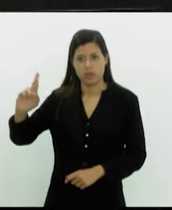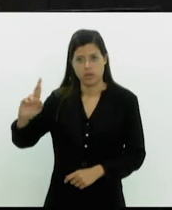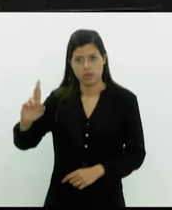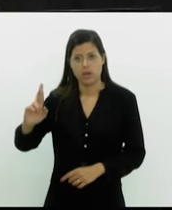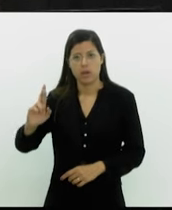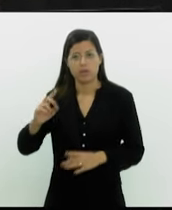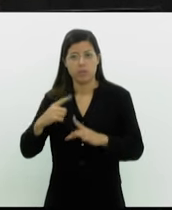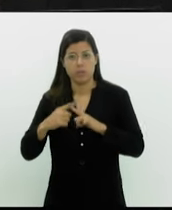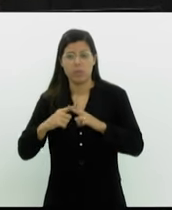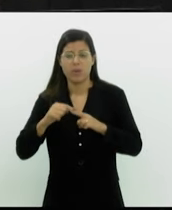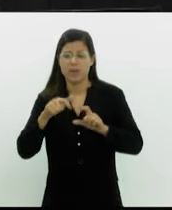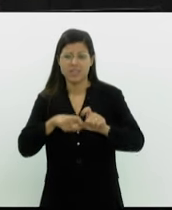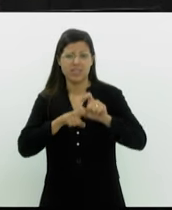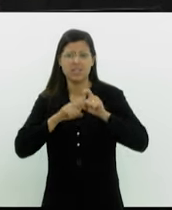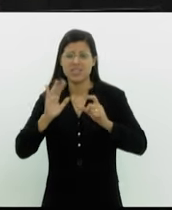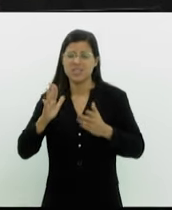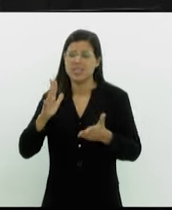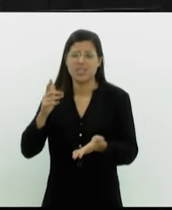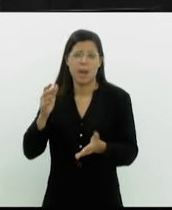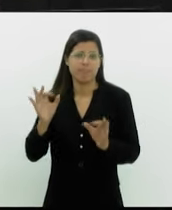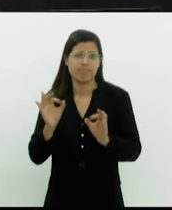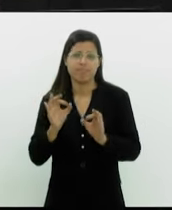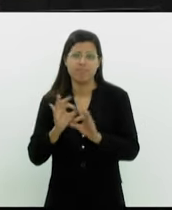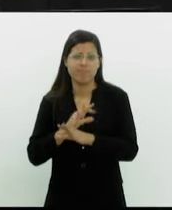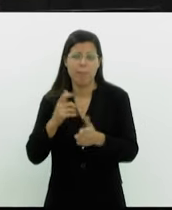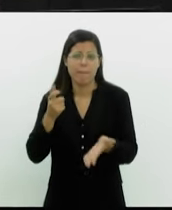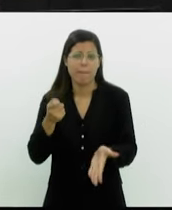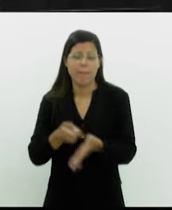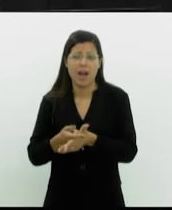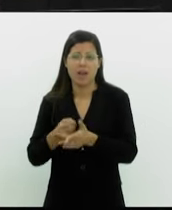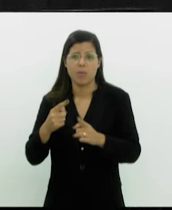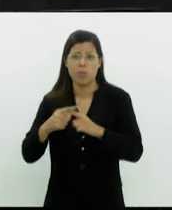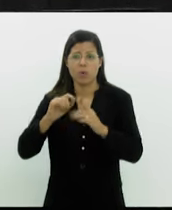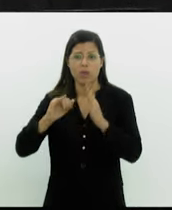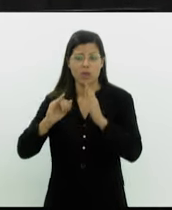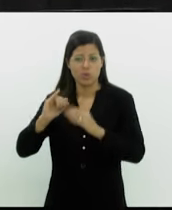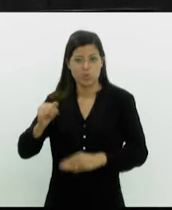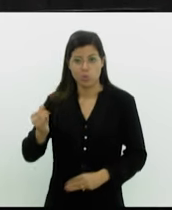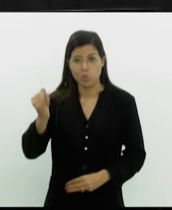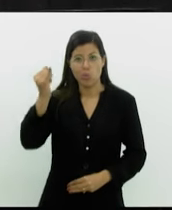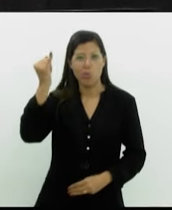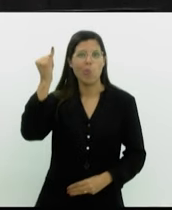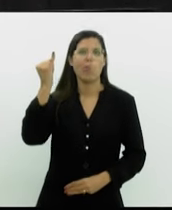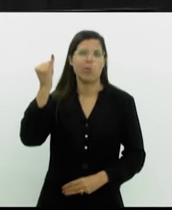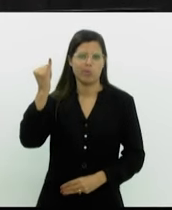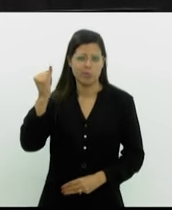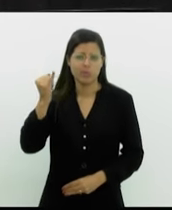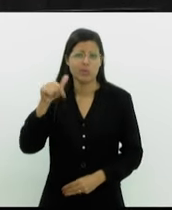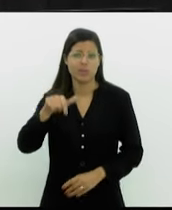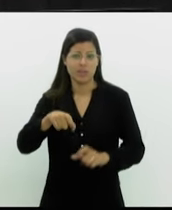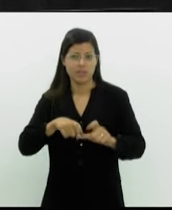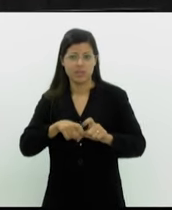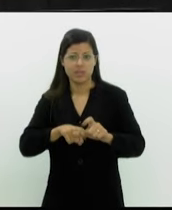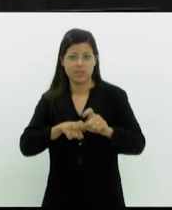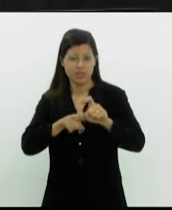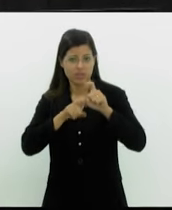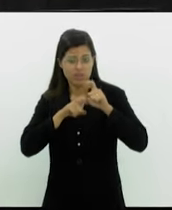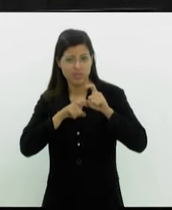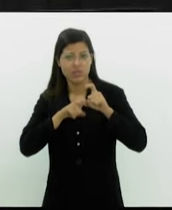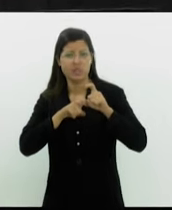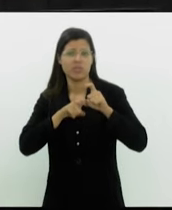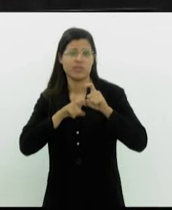paga, função dos juros exorbitantes cobrados, e de estar nessa dívida